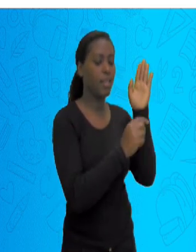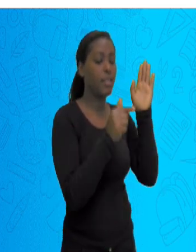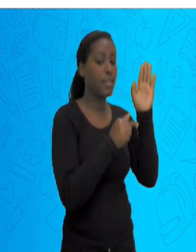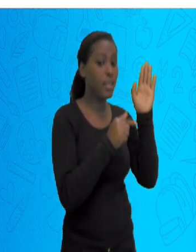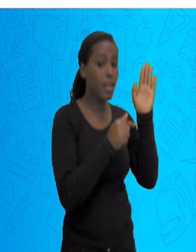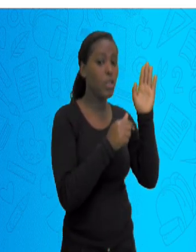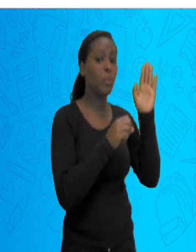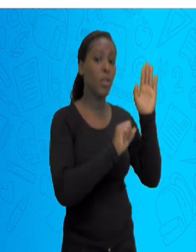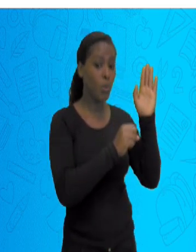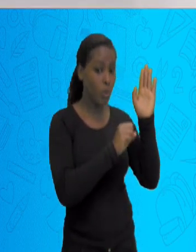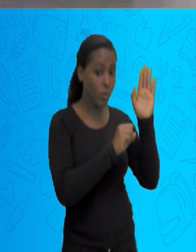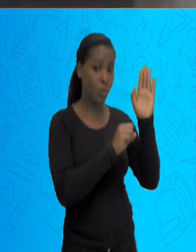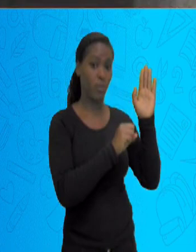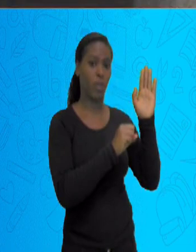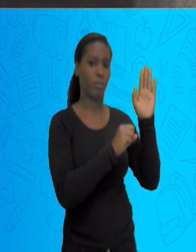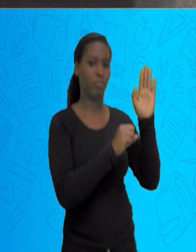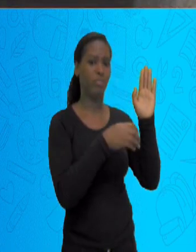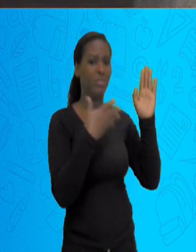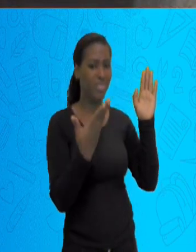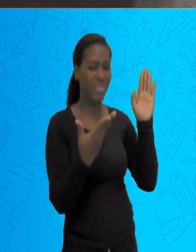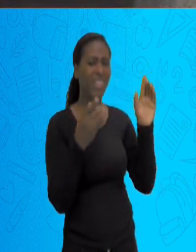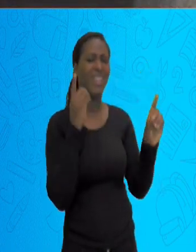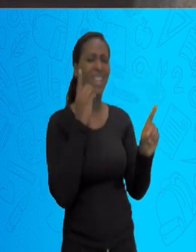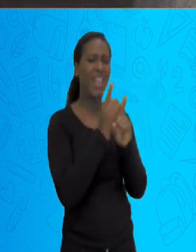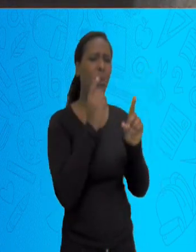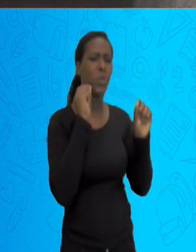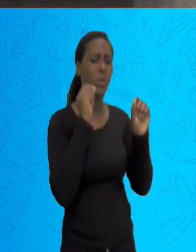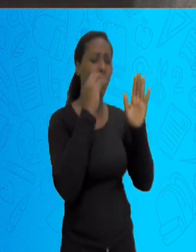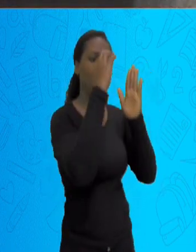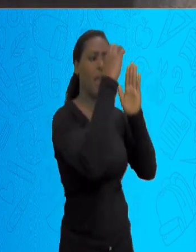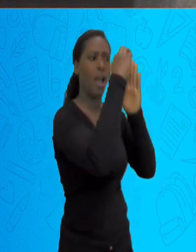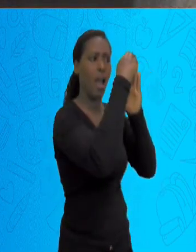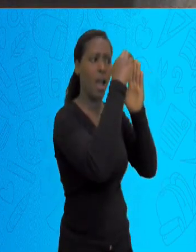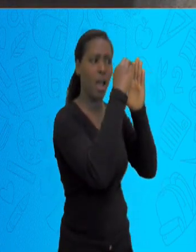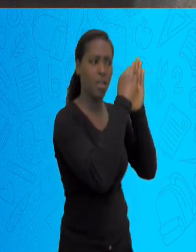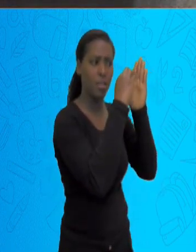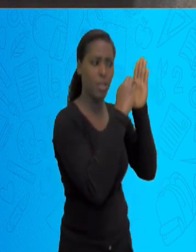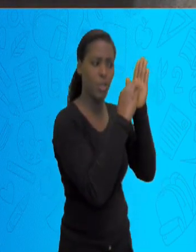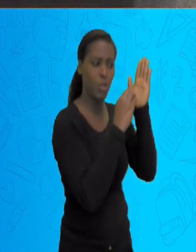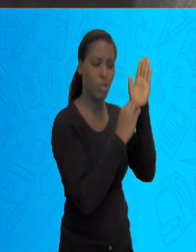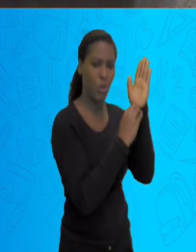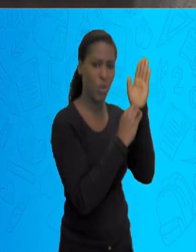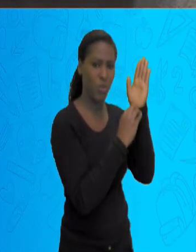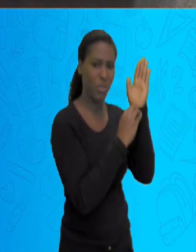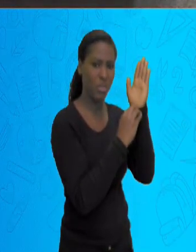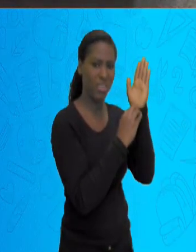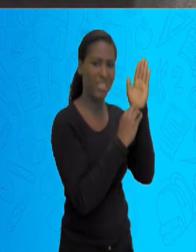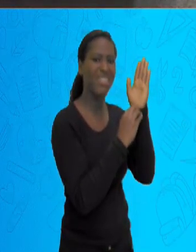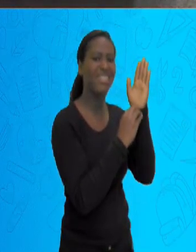oitava. Pronto, encontramos as estrofes, o conjunto de versos.